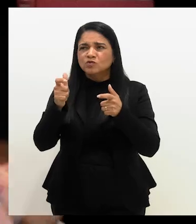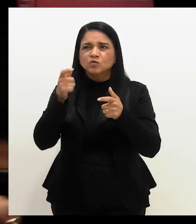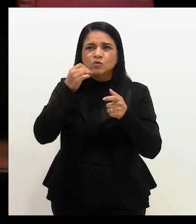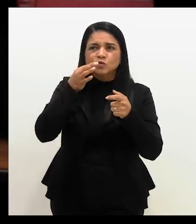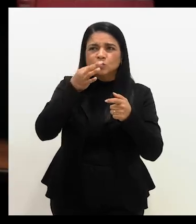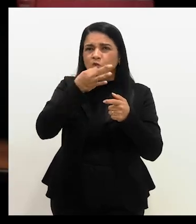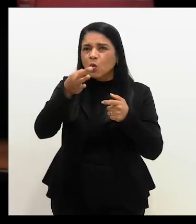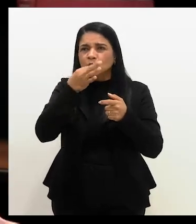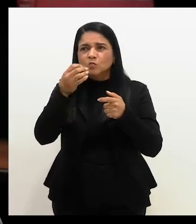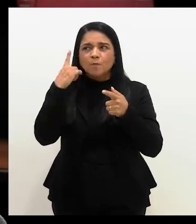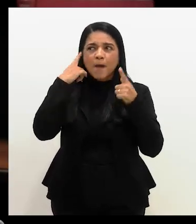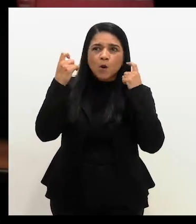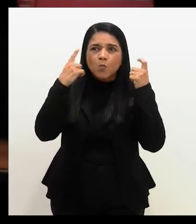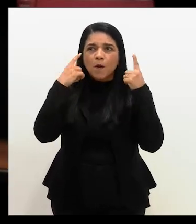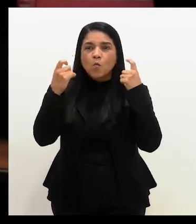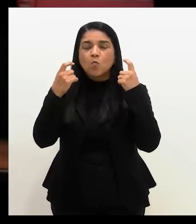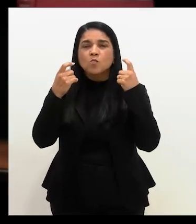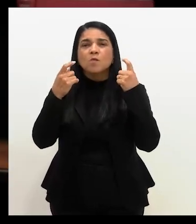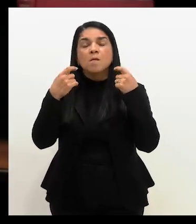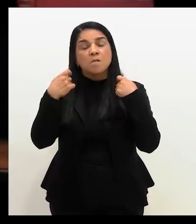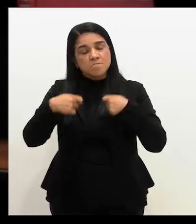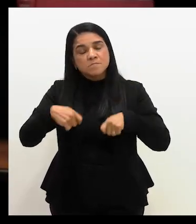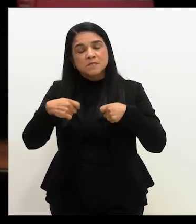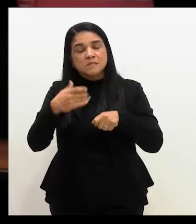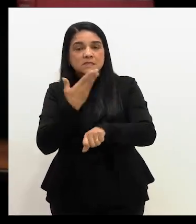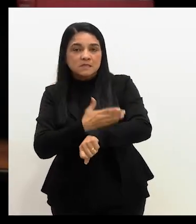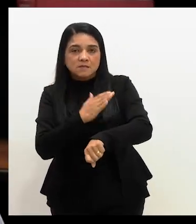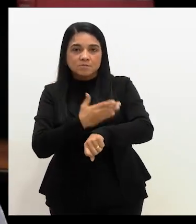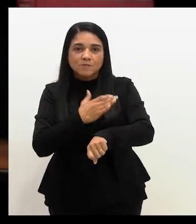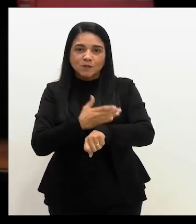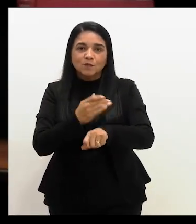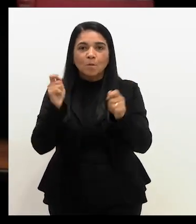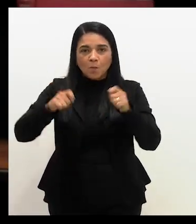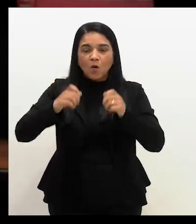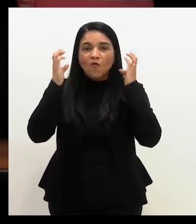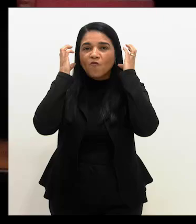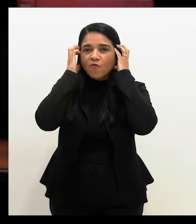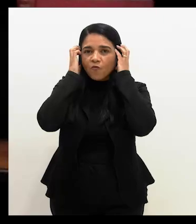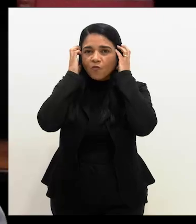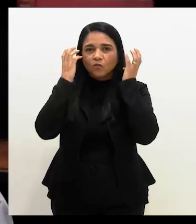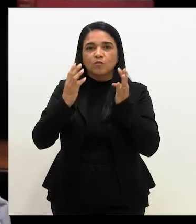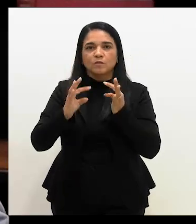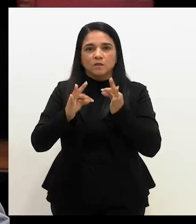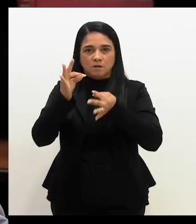buzina, de onde está vindo aquele alarme, então isso é muito importante, a gente pode fazer esse treinamento.